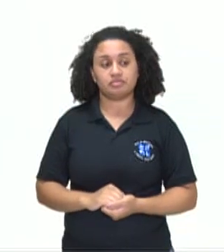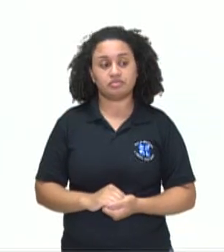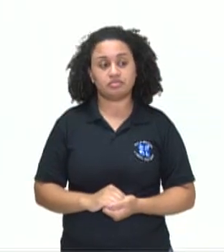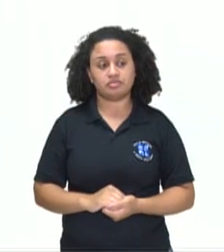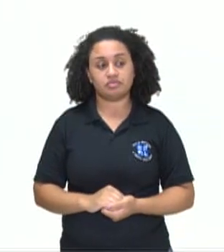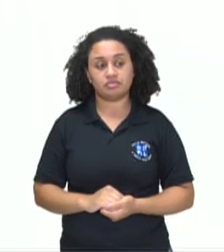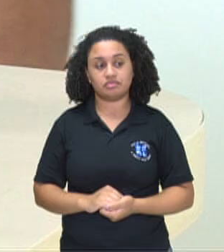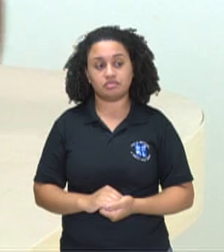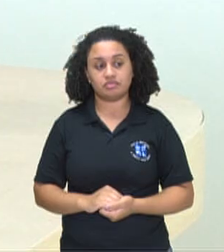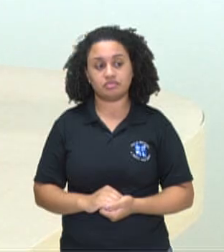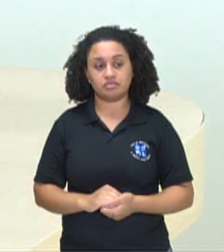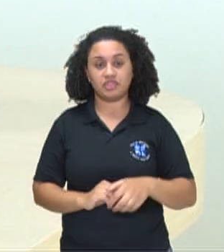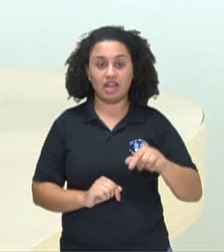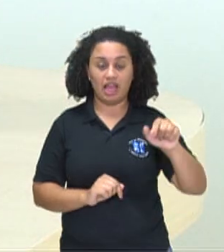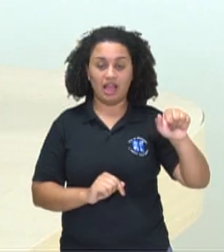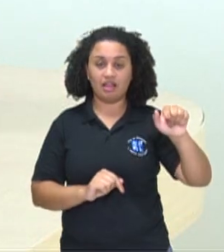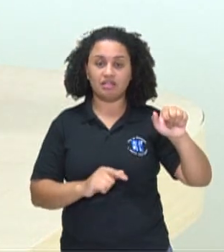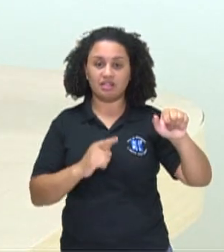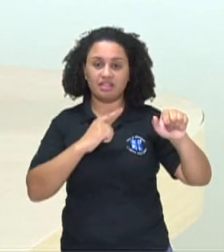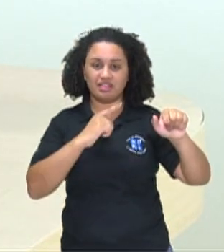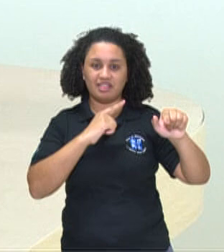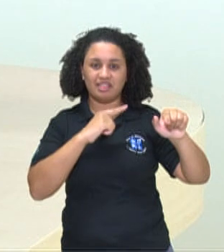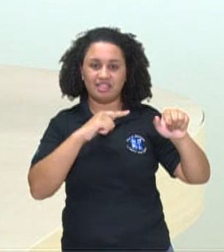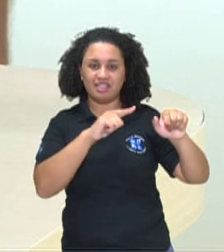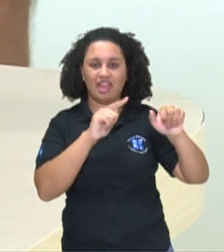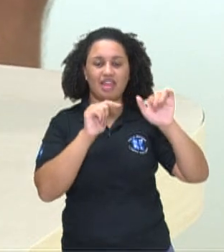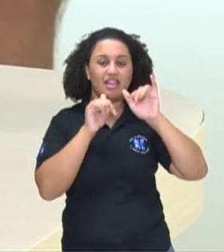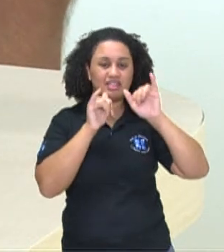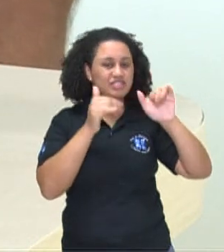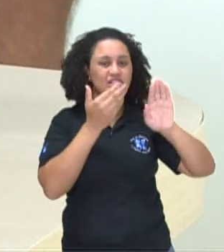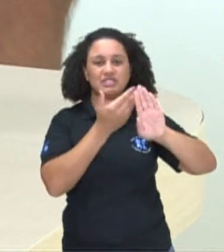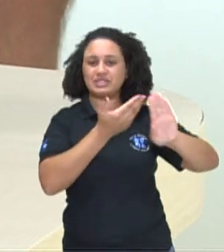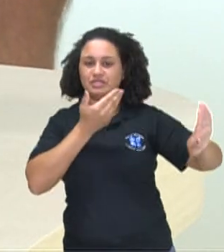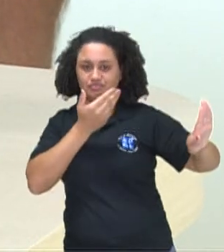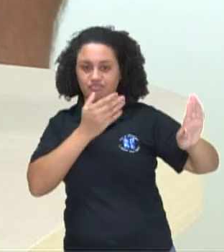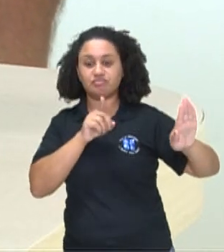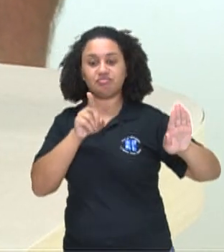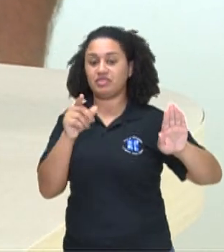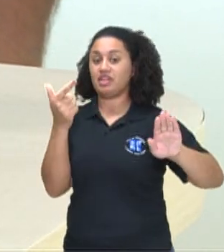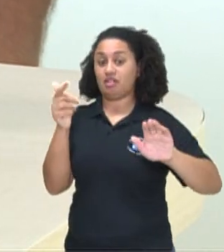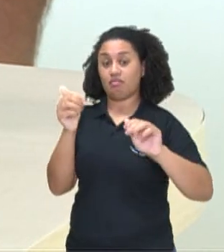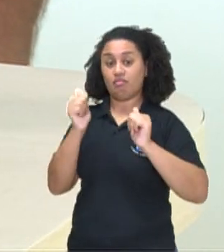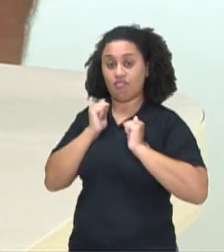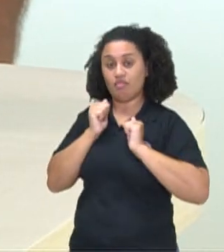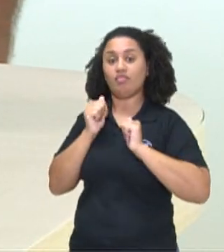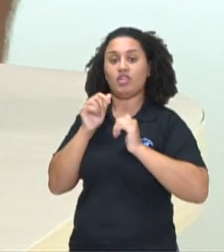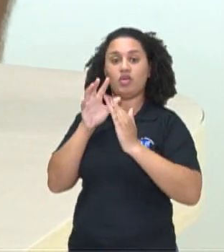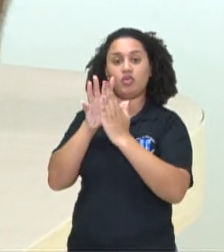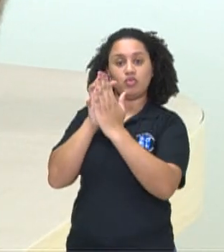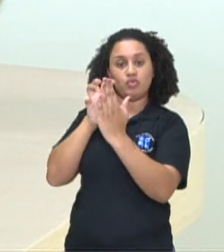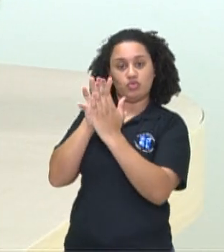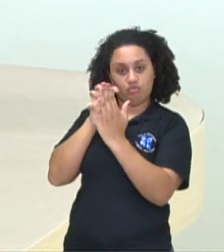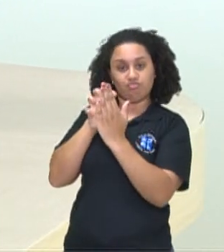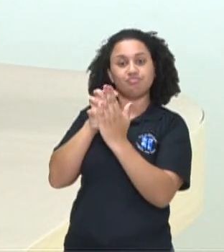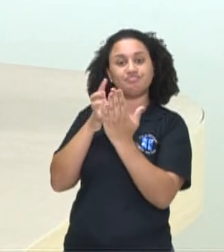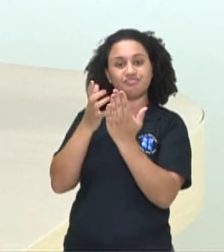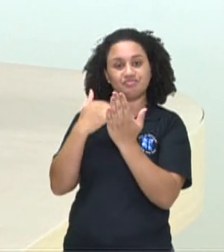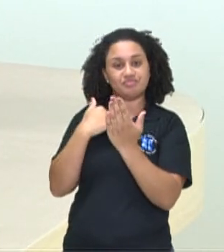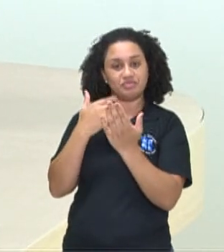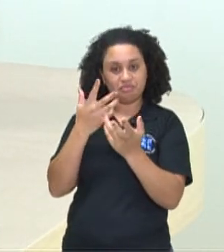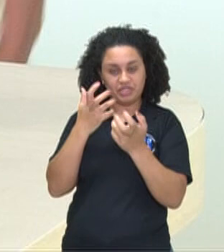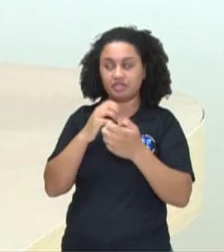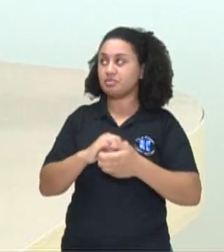vai repelir, certo? E a parte não eletrizada, atrair, como ocorre